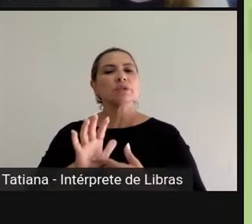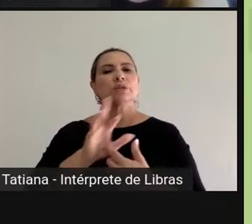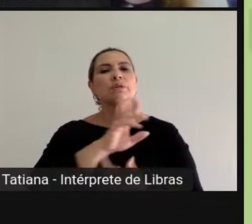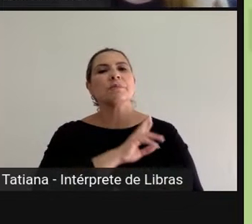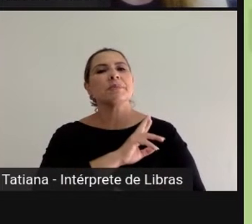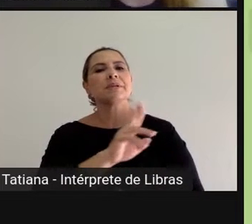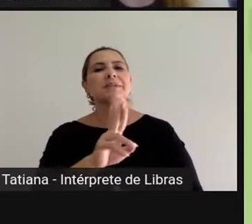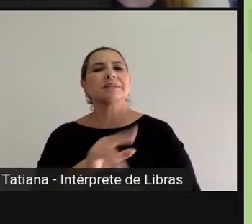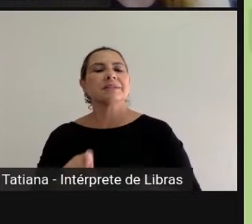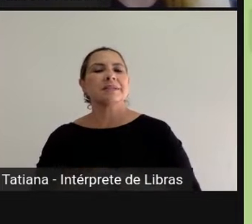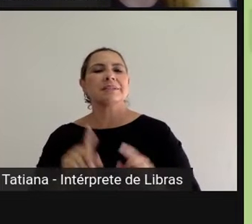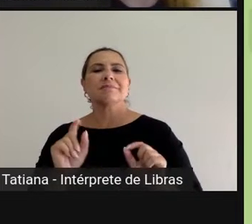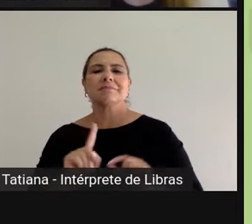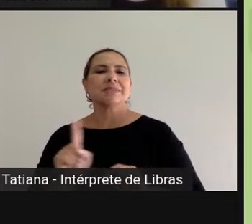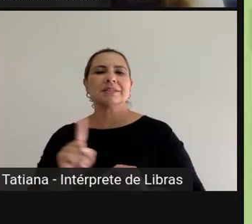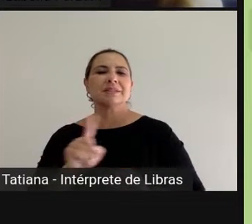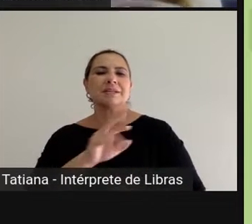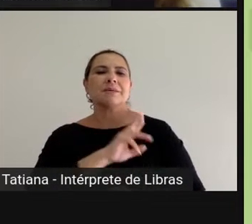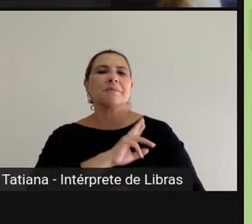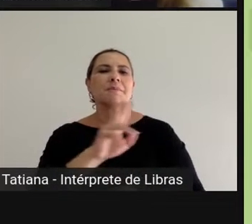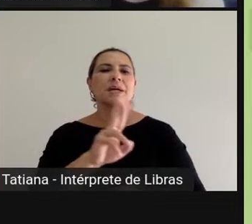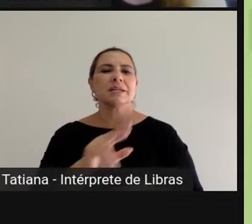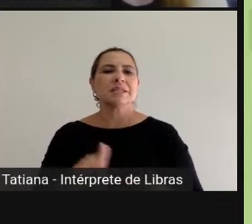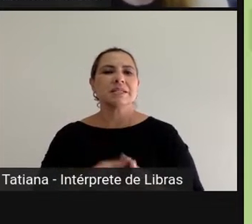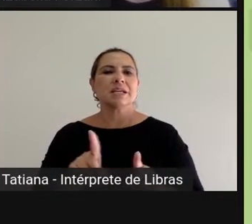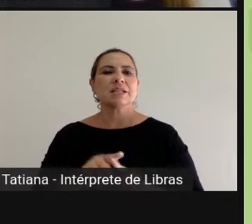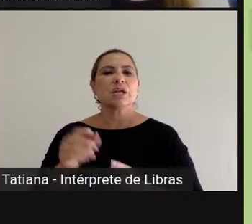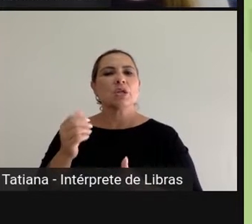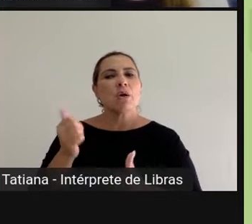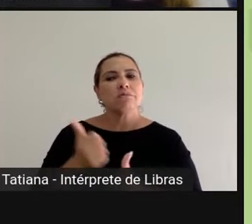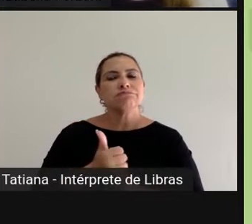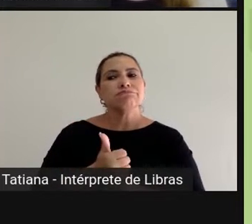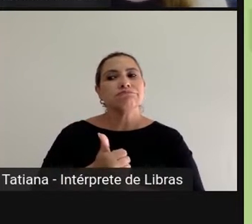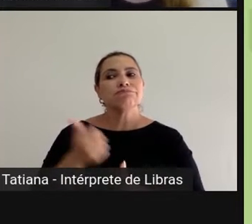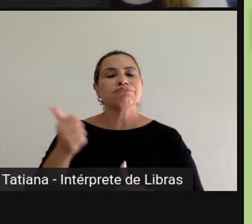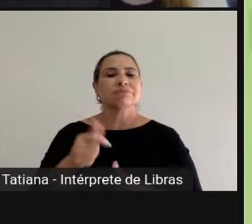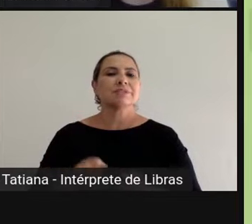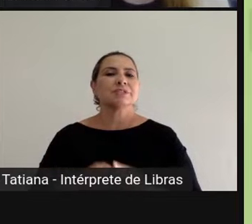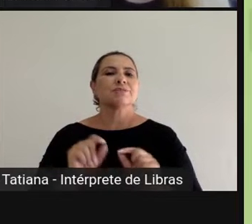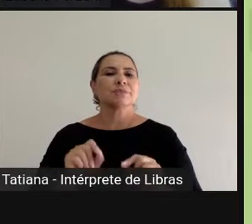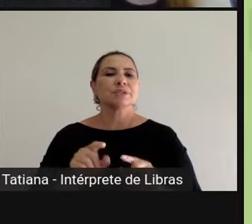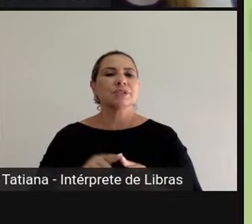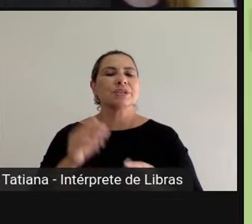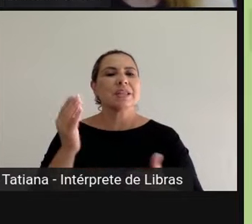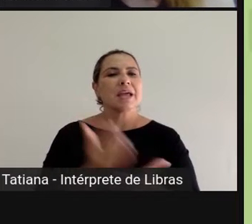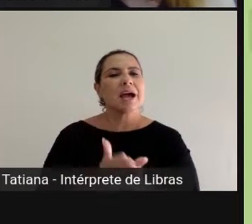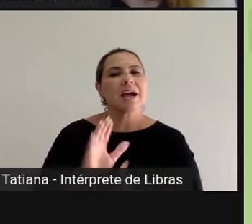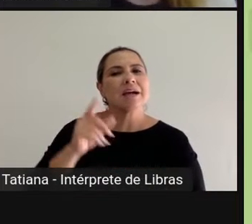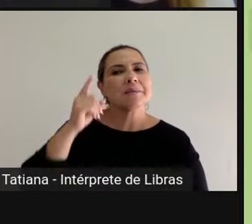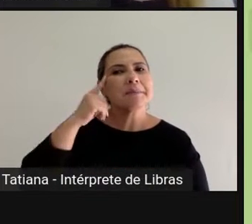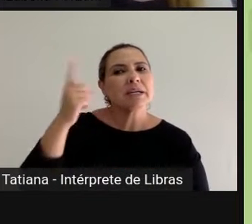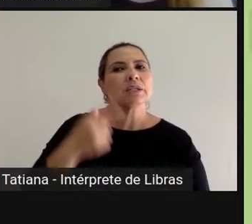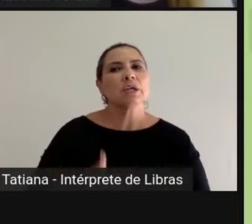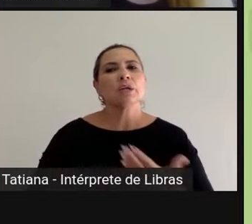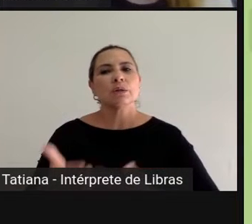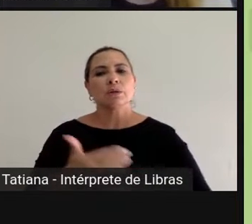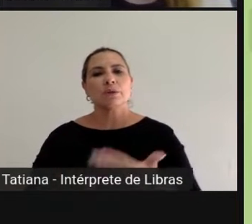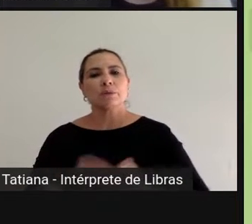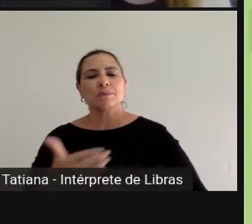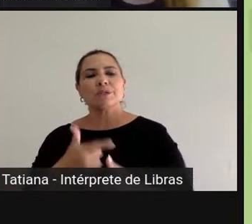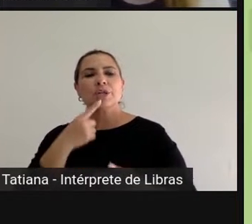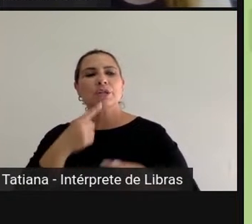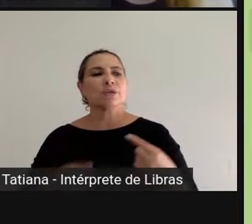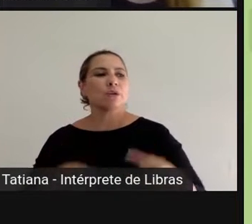representação, ela já não é nem mais uma representação, é só uma substituição. E que isso acaba com a ideia de partidos políticos e com a ideia de